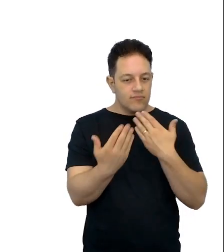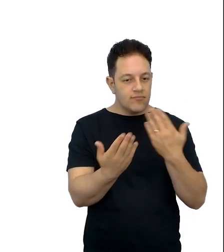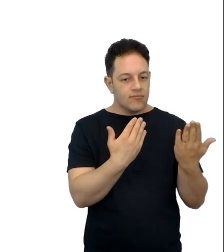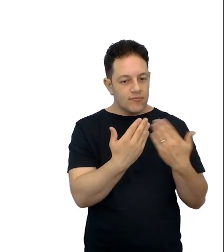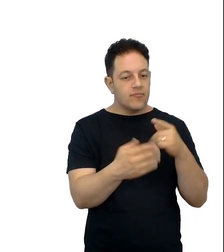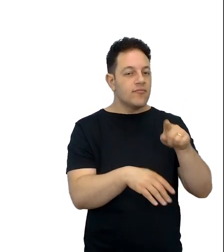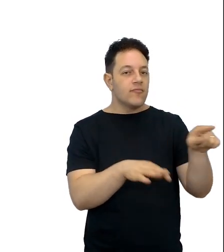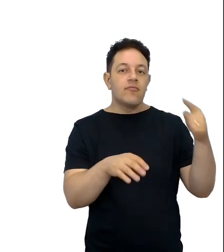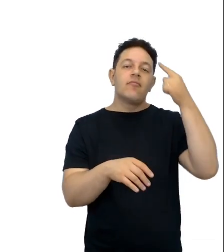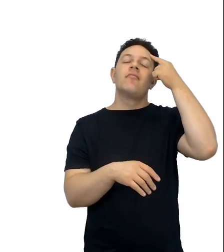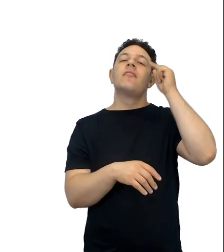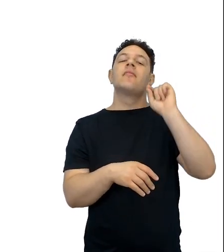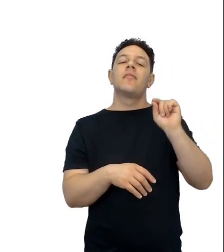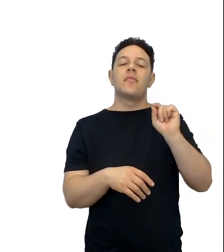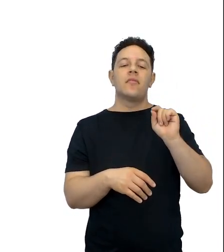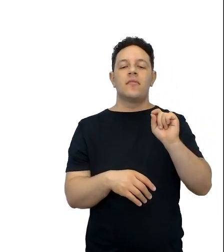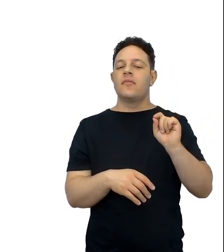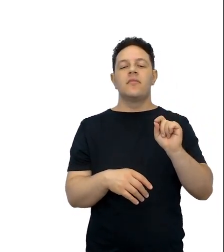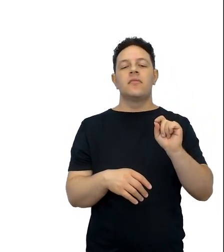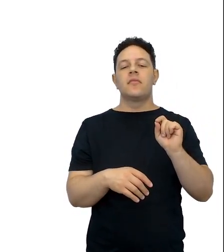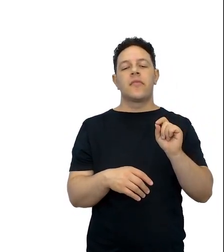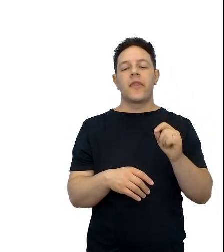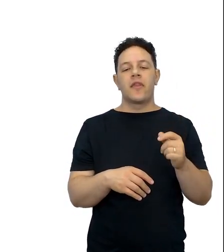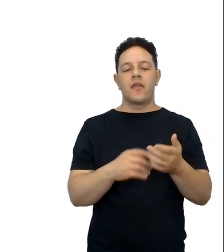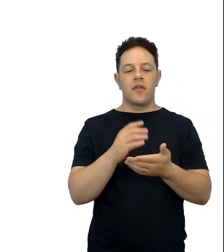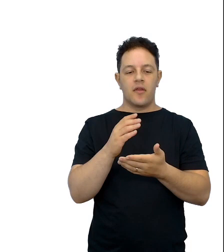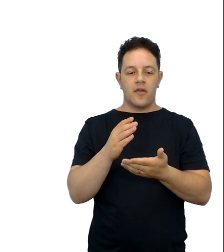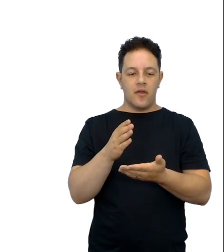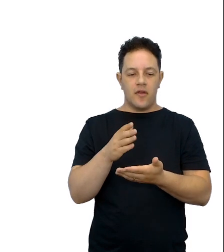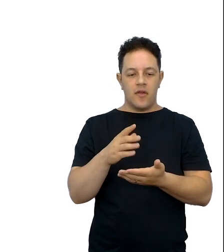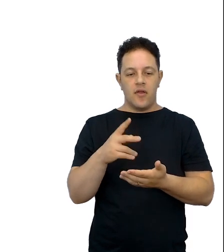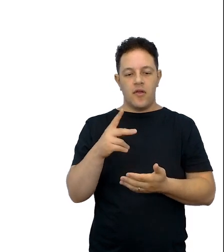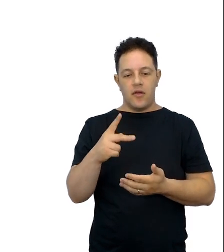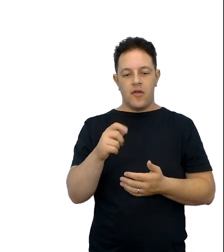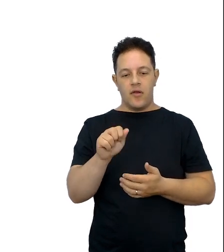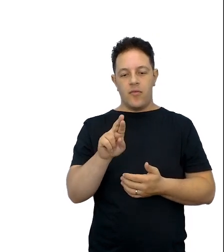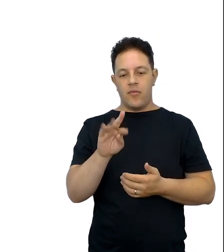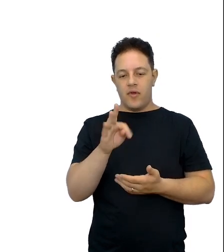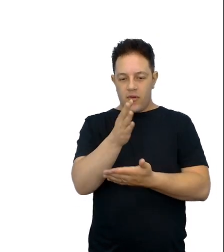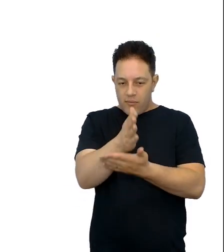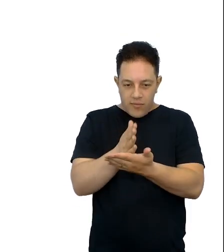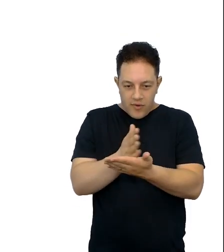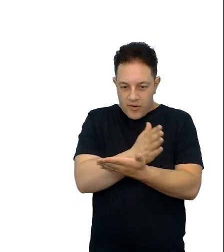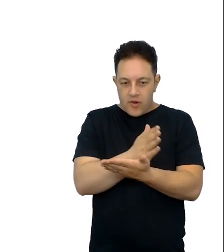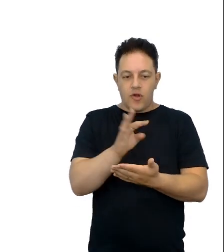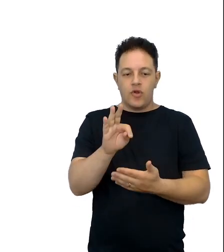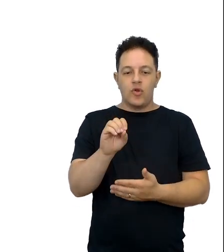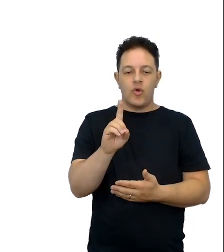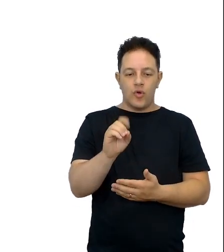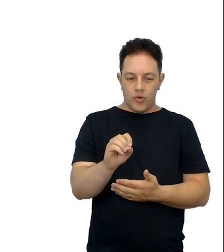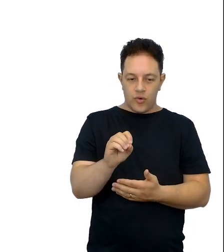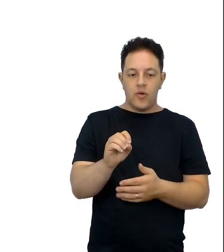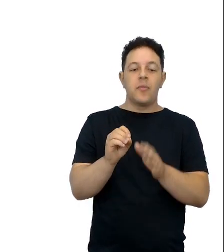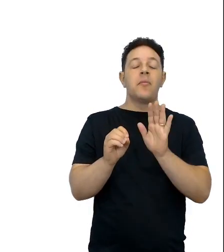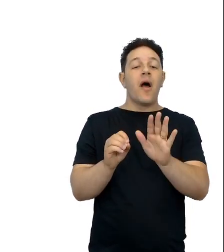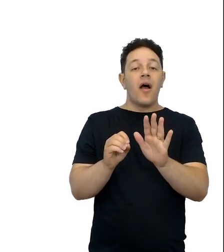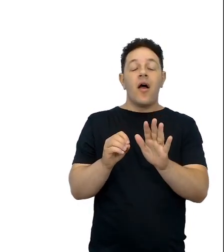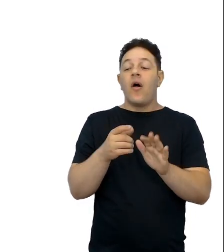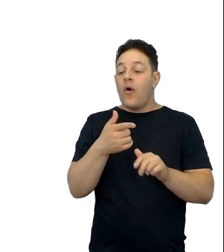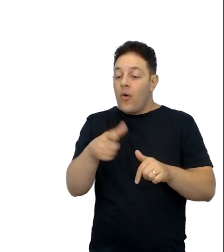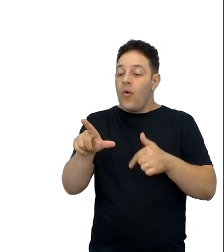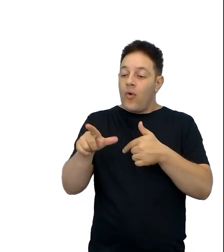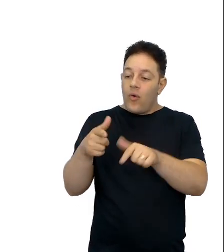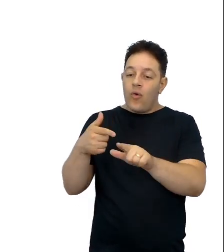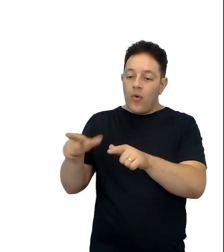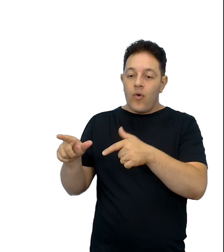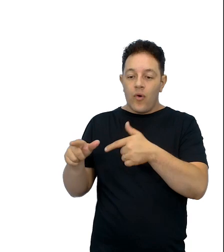têm uma ideia de parte todo, fração como parte todo, fração como parte todo, mas as outras